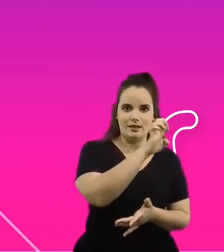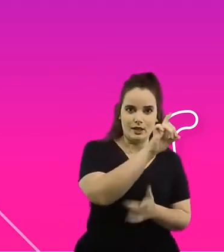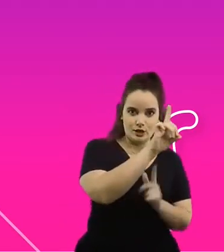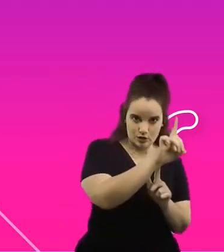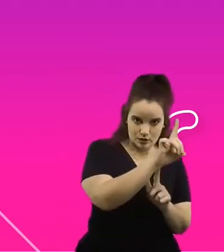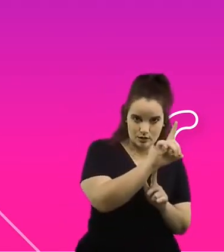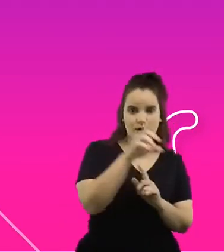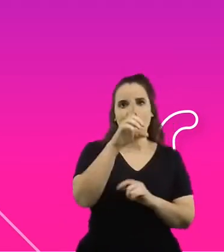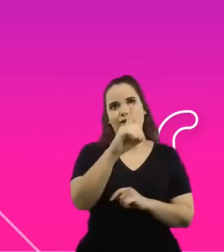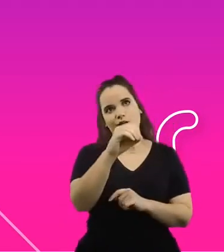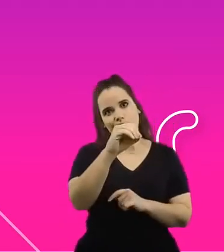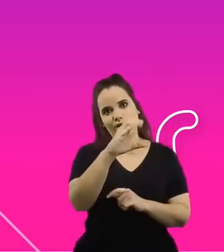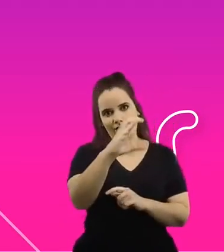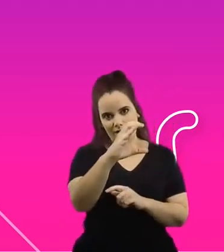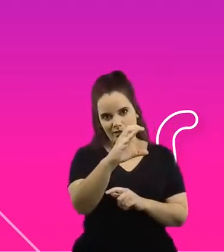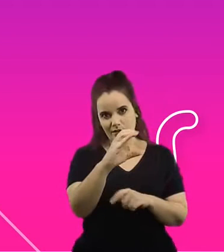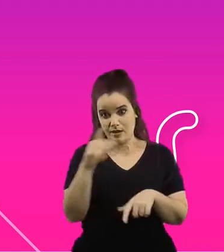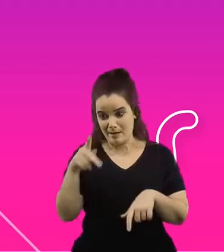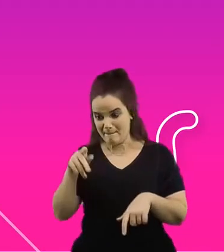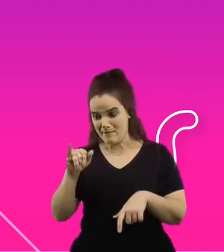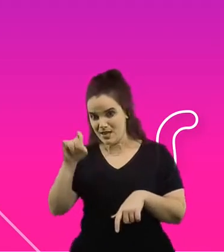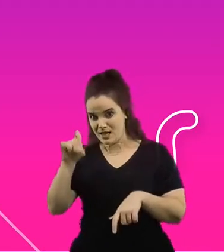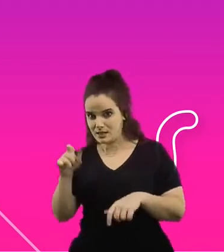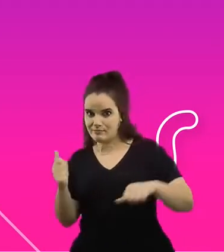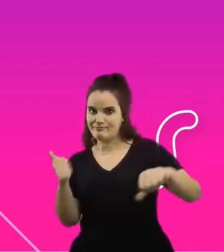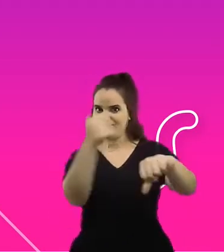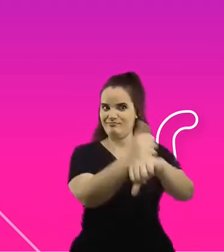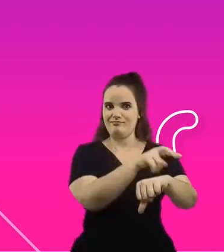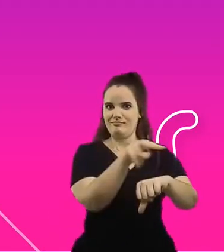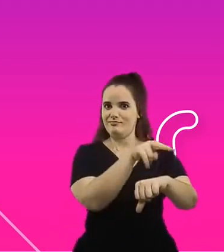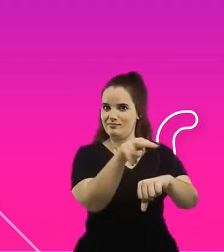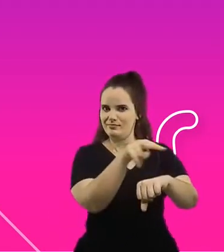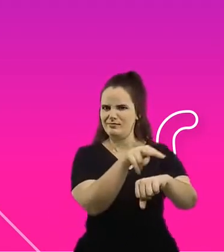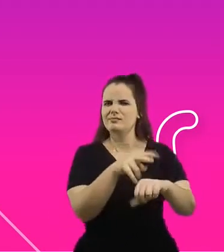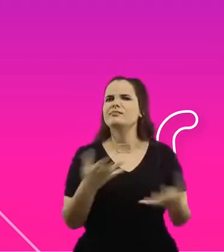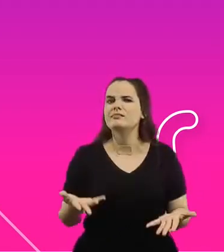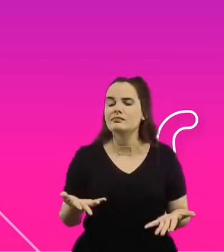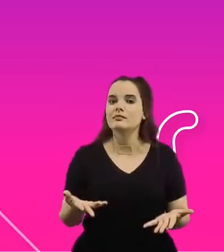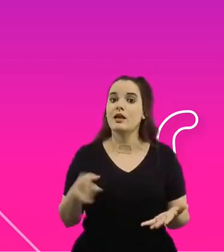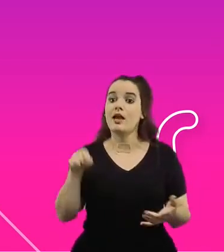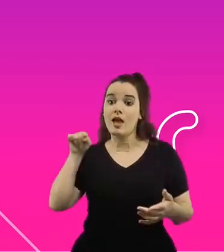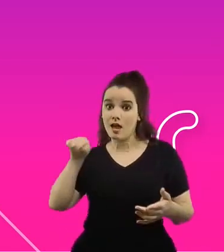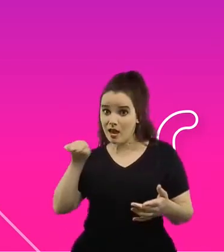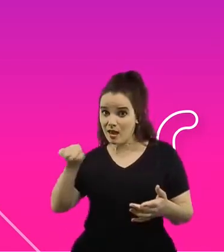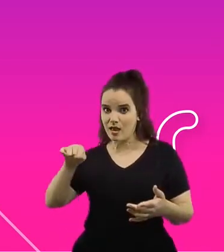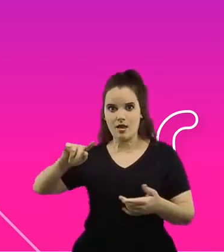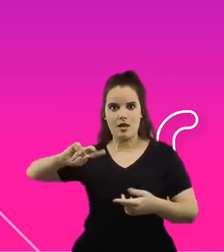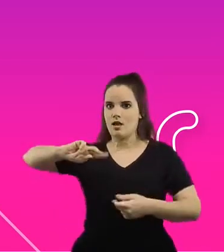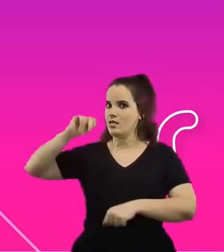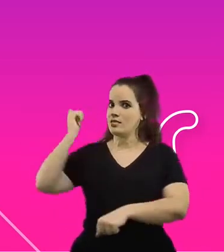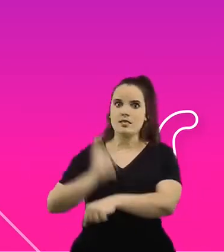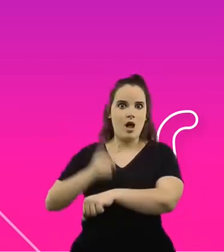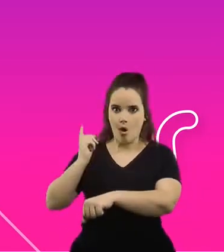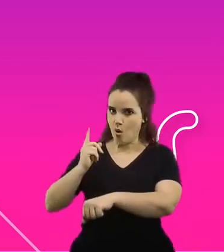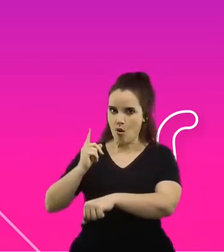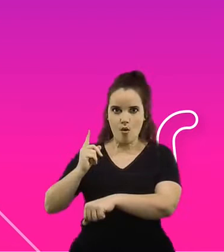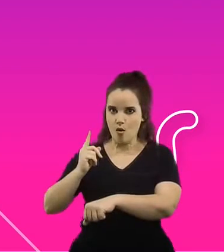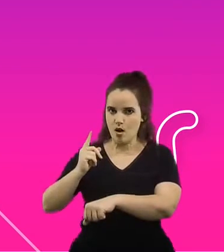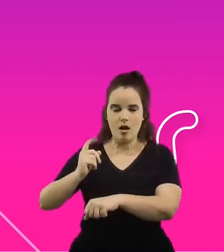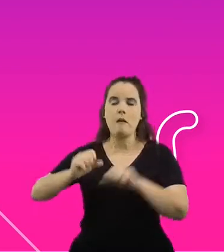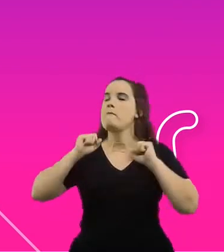diferença? A fundamental é que ela é instantânea e 24/7, ou seja, você vai